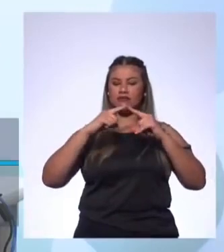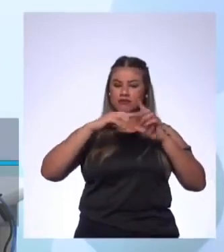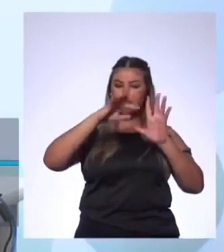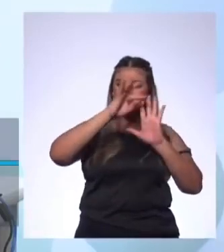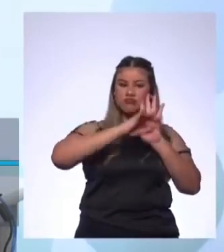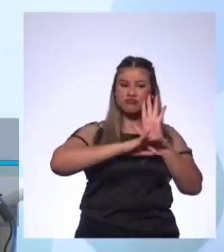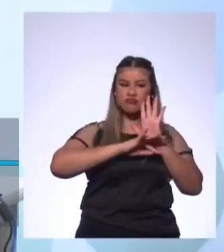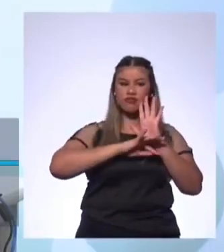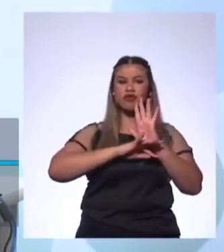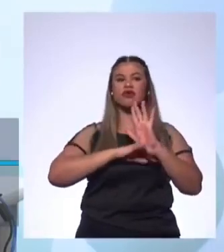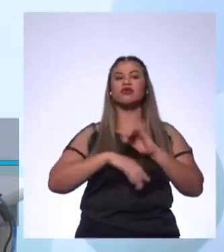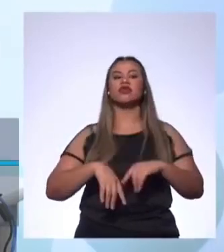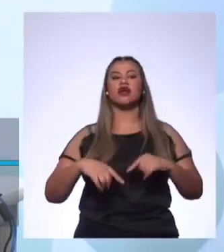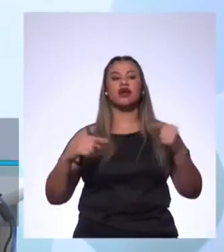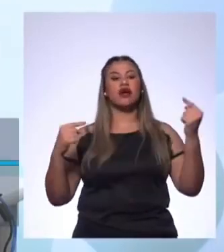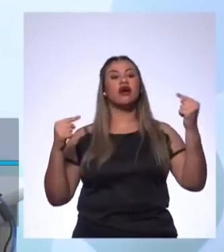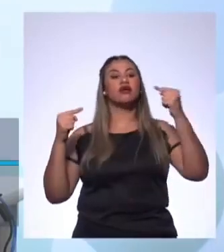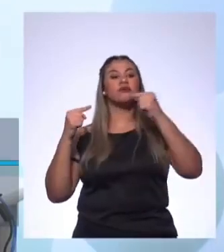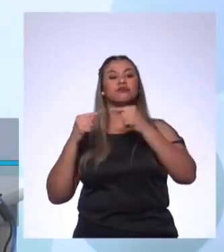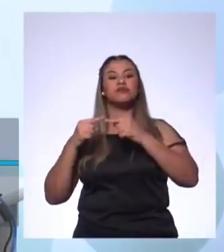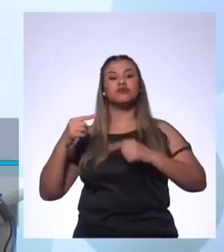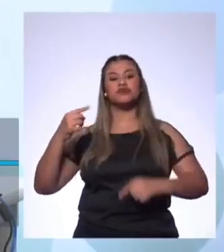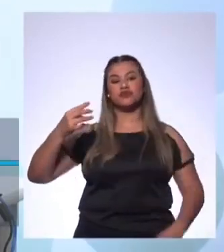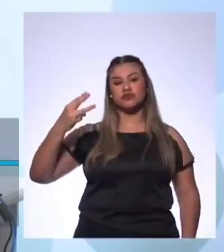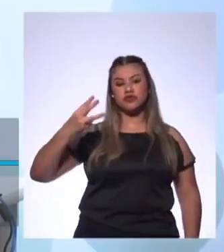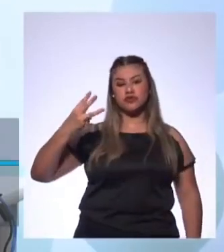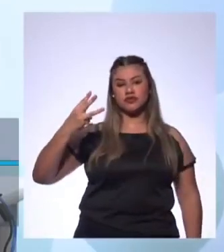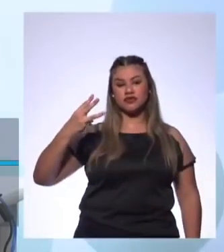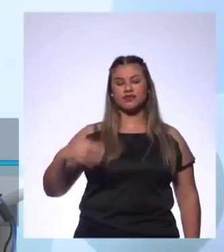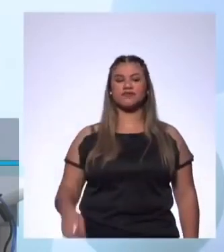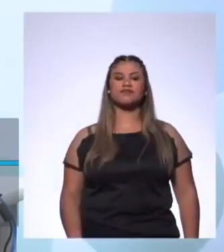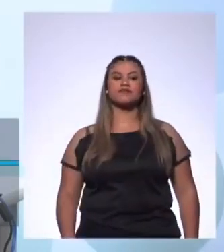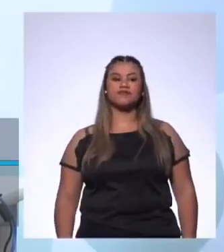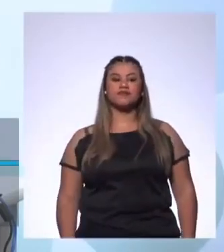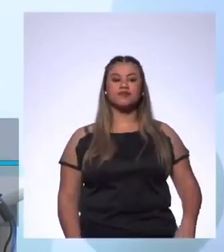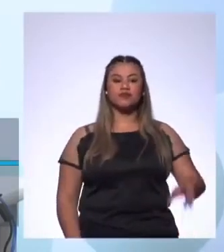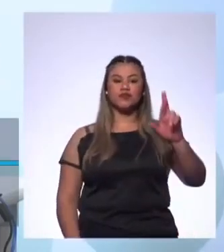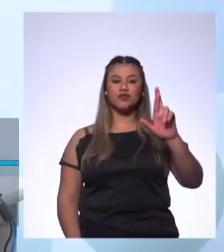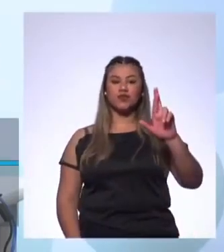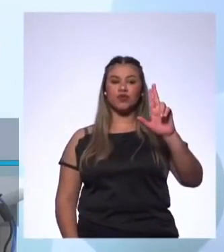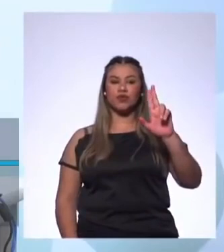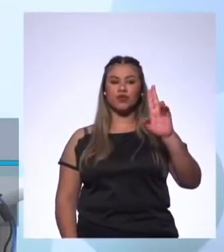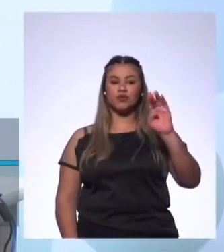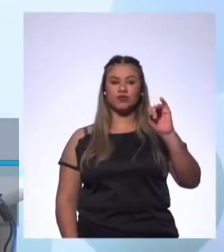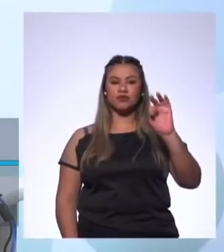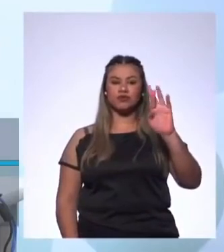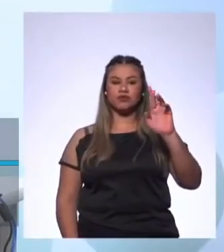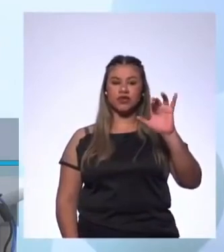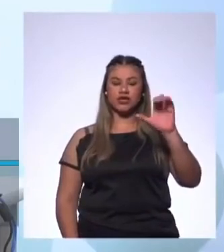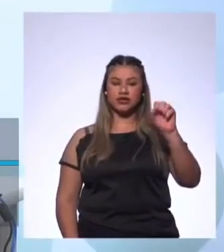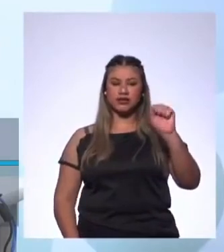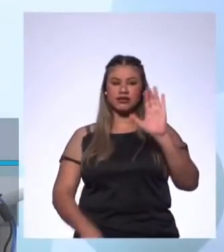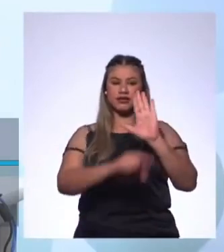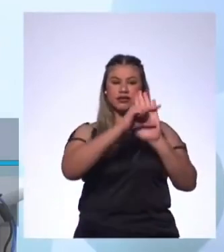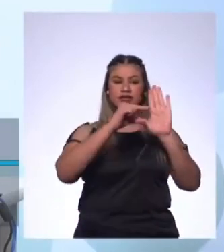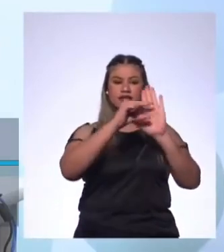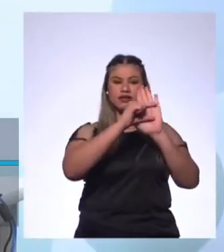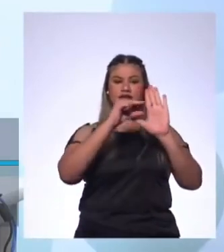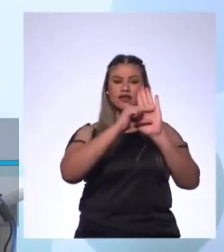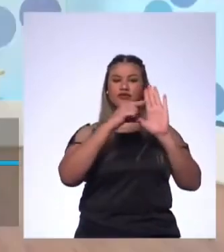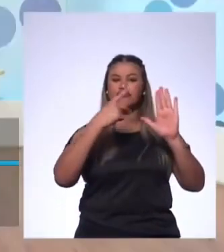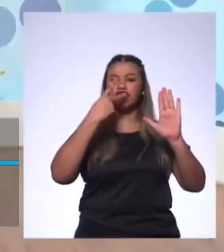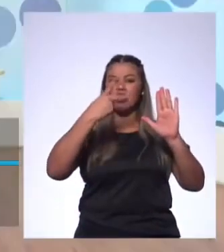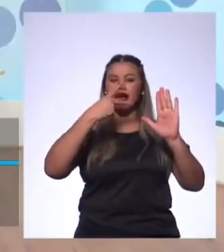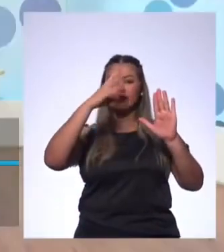personagem 3, ok? Certo. Rubricas. O que são as rubricas? Rubricas são as